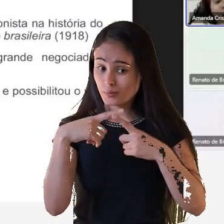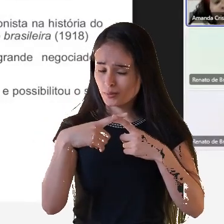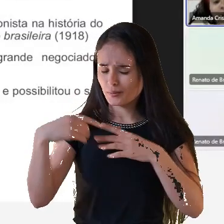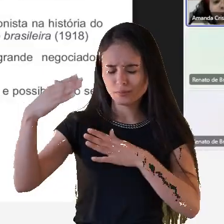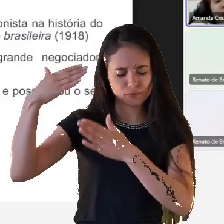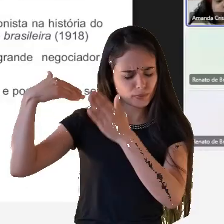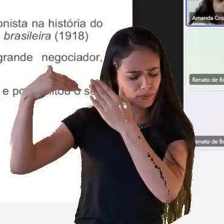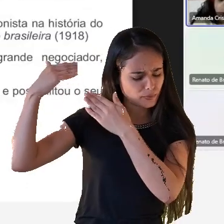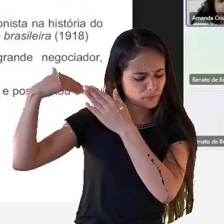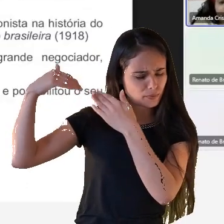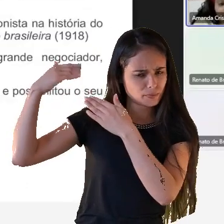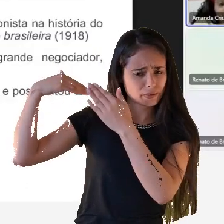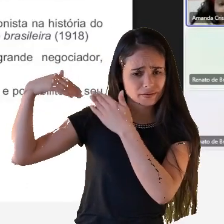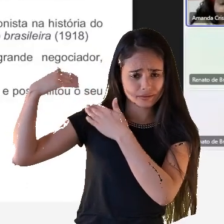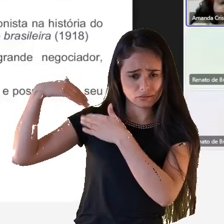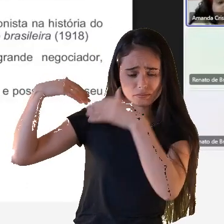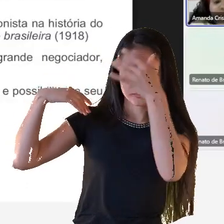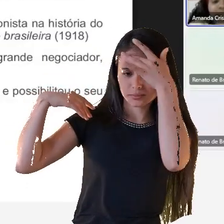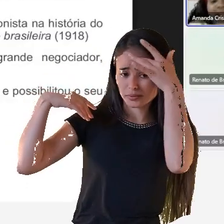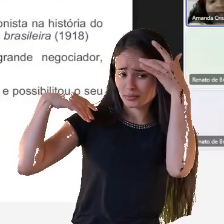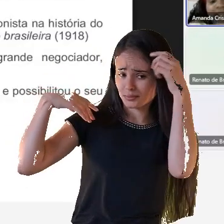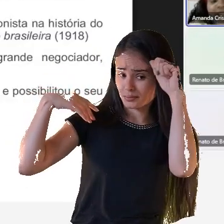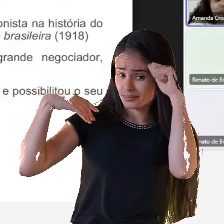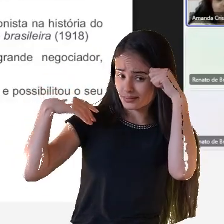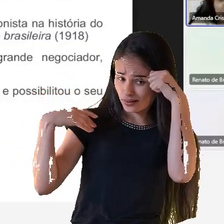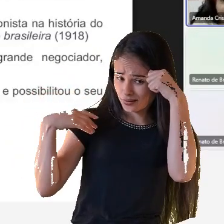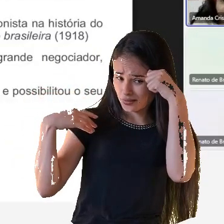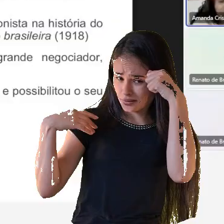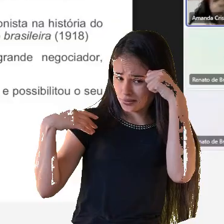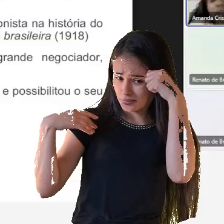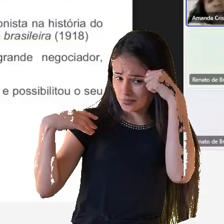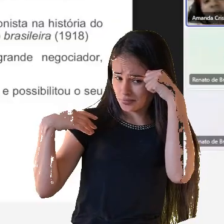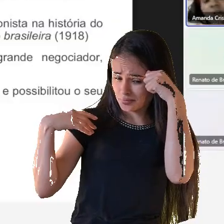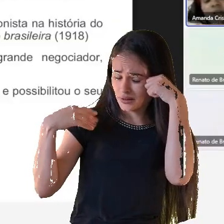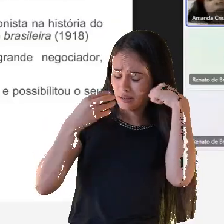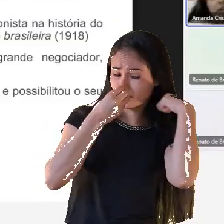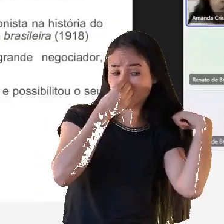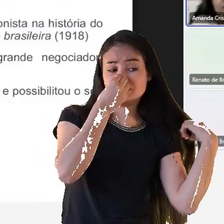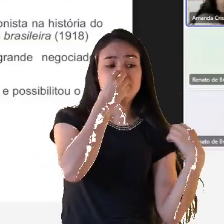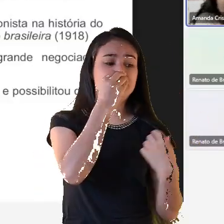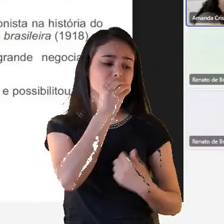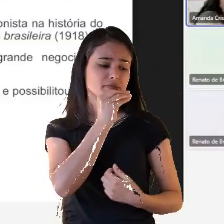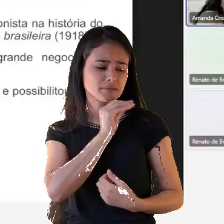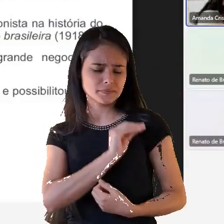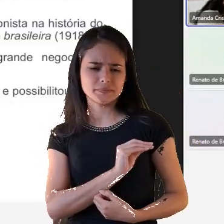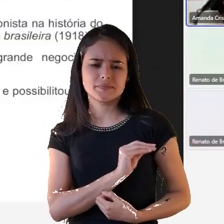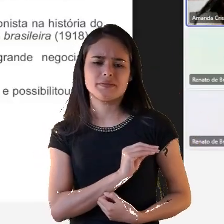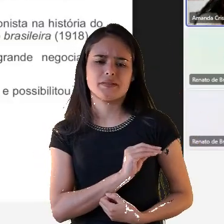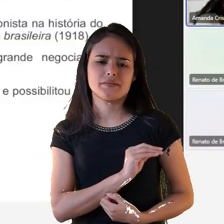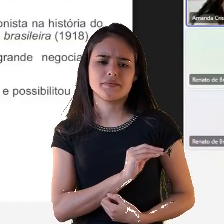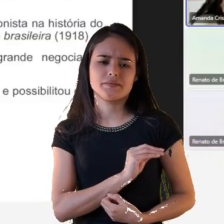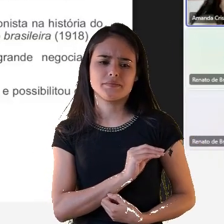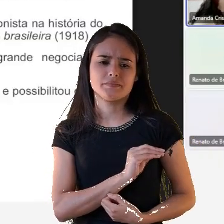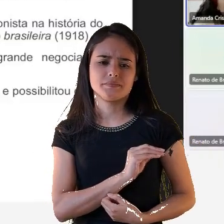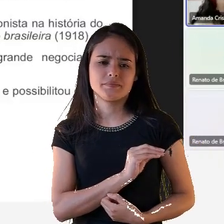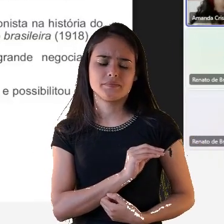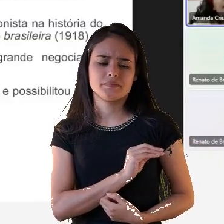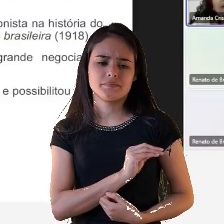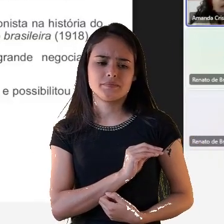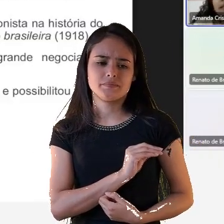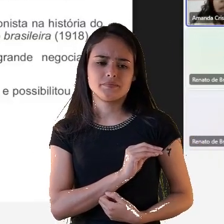considerada nem civilizada, né? Não era considerada nem gente. Antes que não era considerada parte do